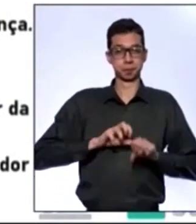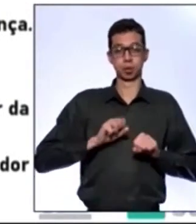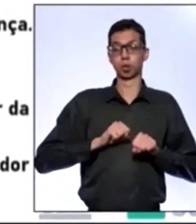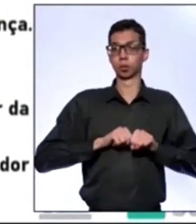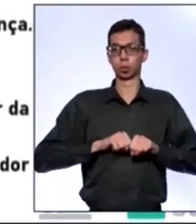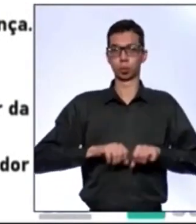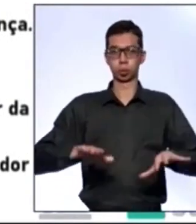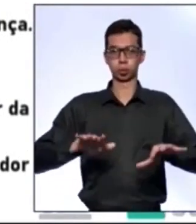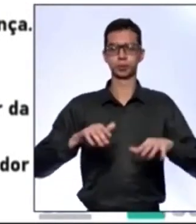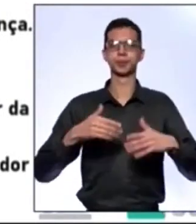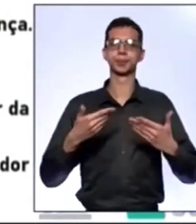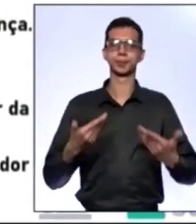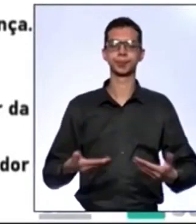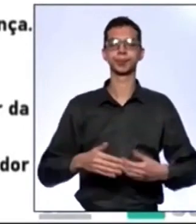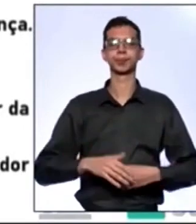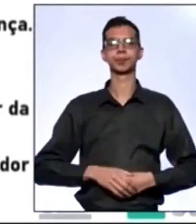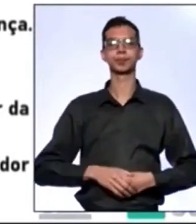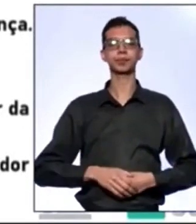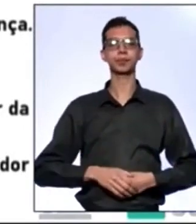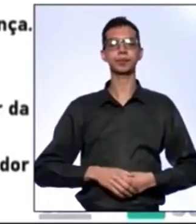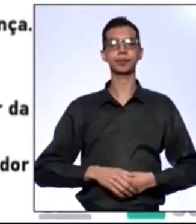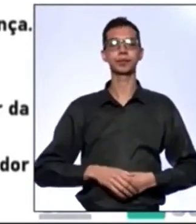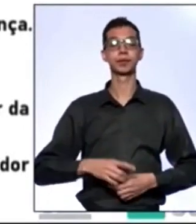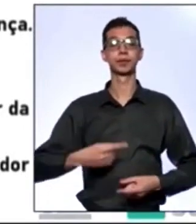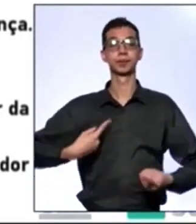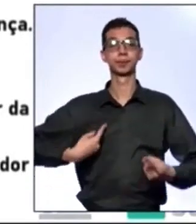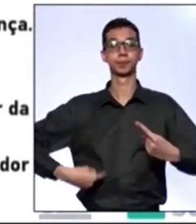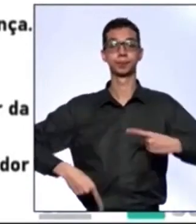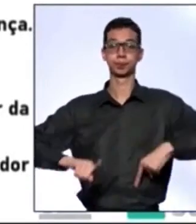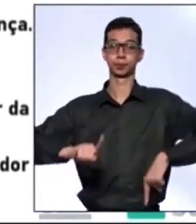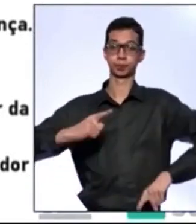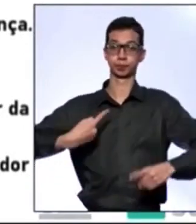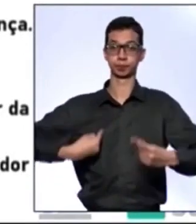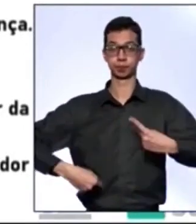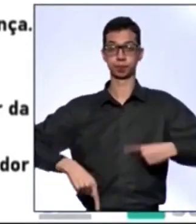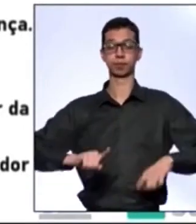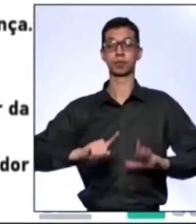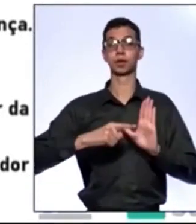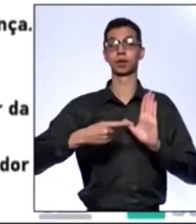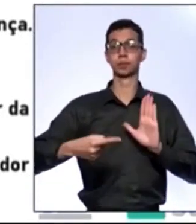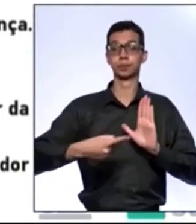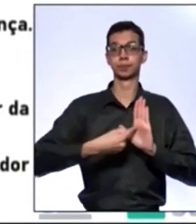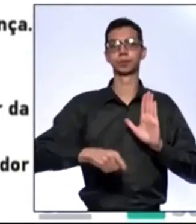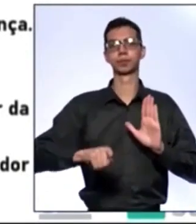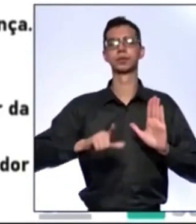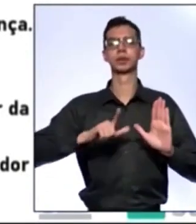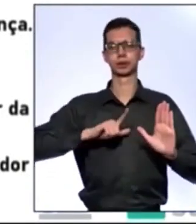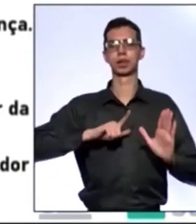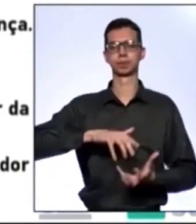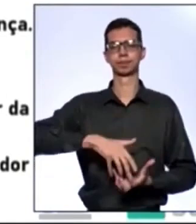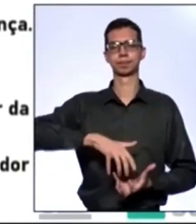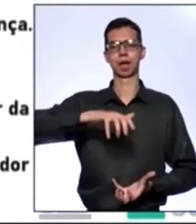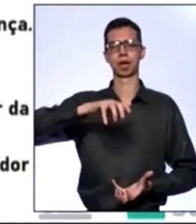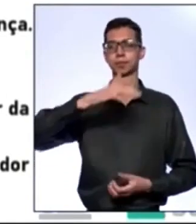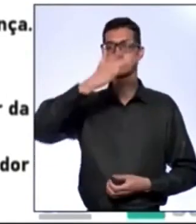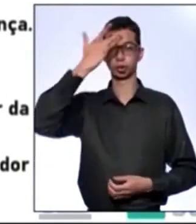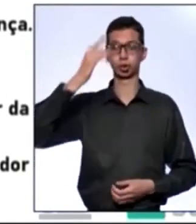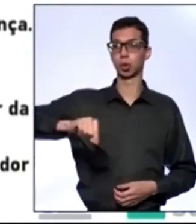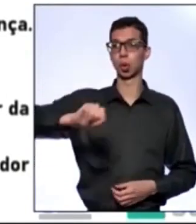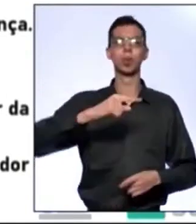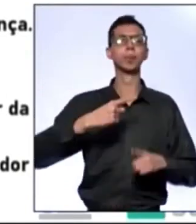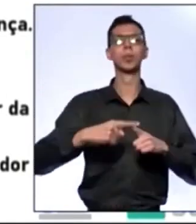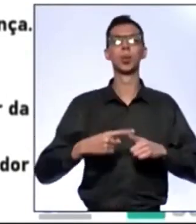infectocontagiosas, aumenta a imunidade das pessoas. Por quê? Então, por que a vacina aumenta a